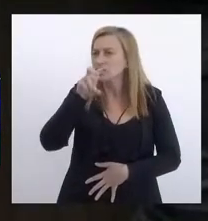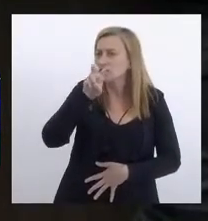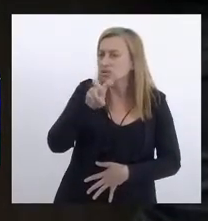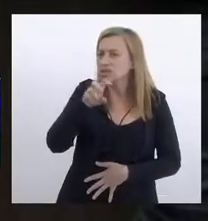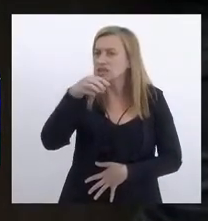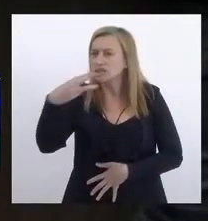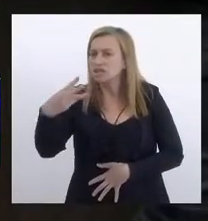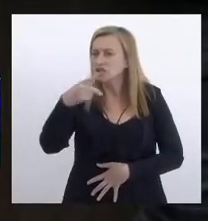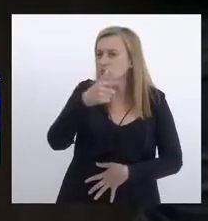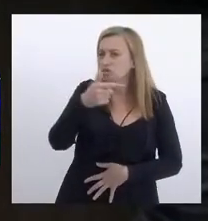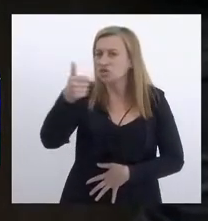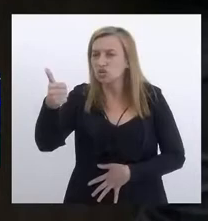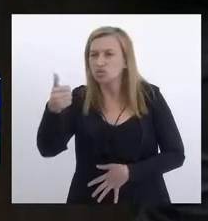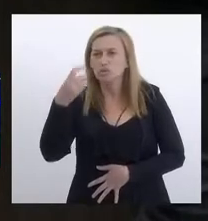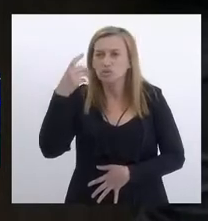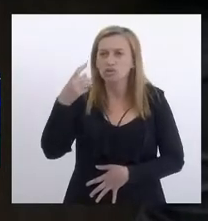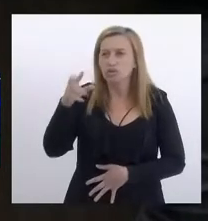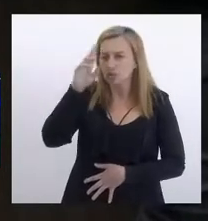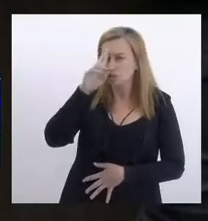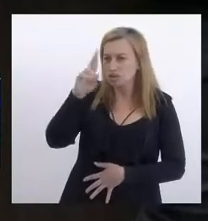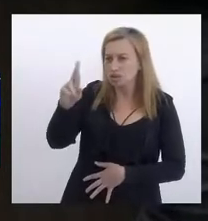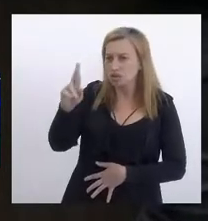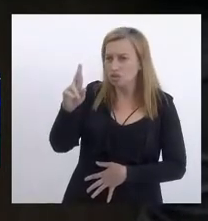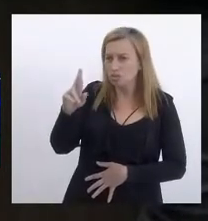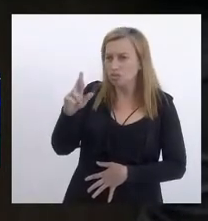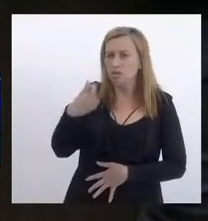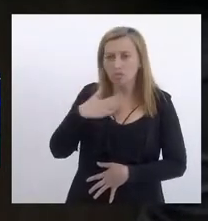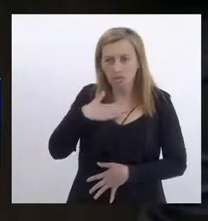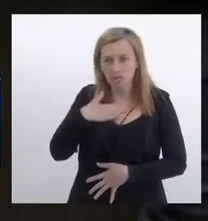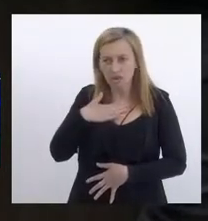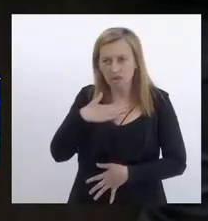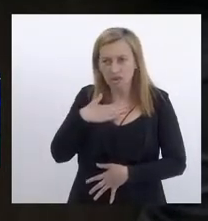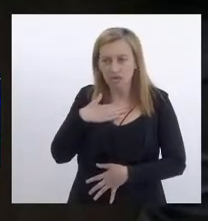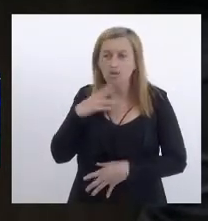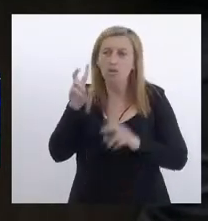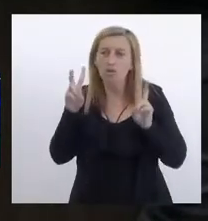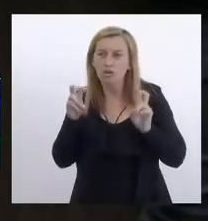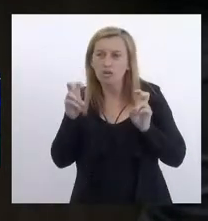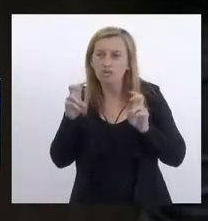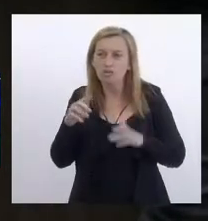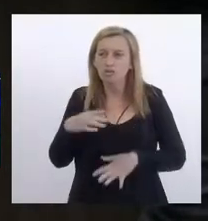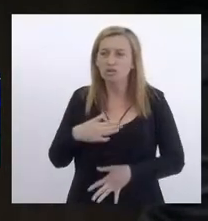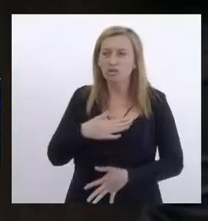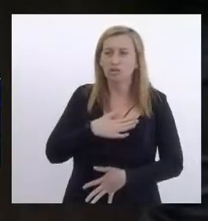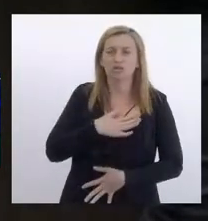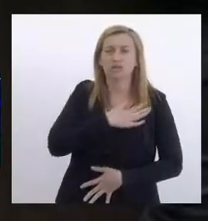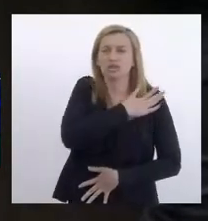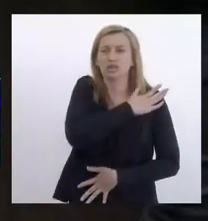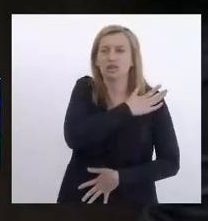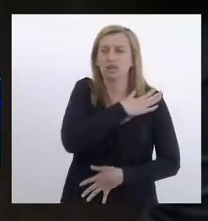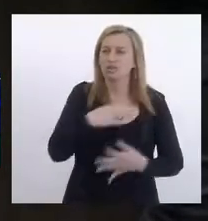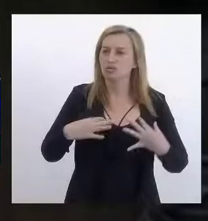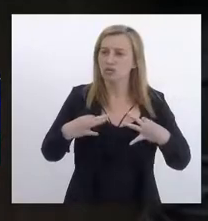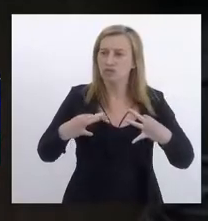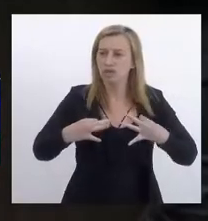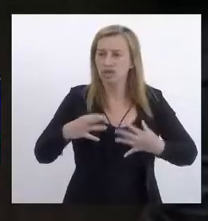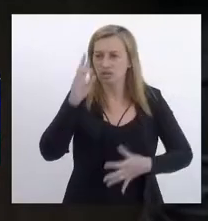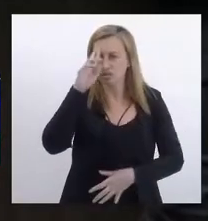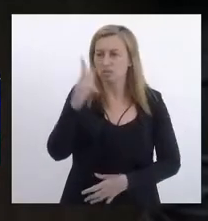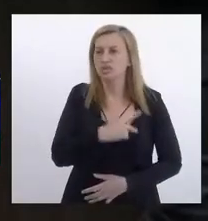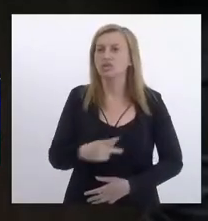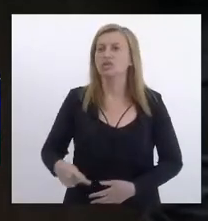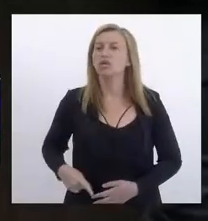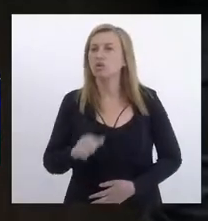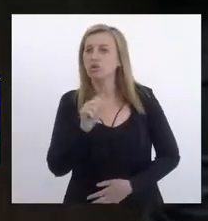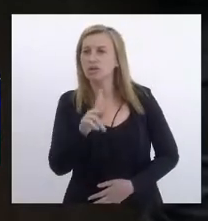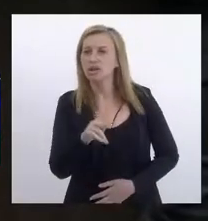5053-2021, de autoria de Vossa Excelência e minha, que trata sobre a questão dos militares temporários voluntários, senhor presidente. Ok.